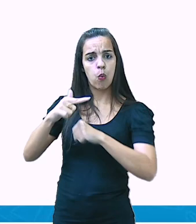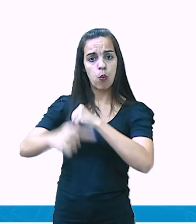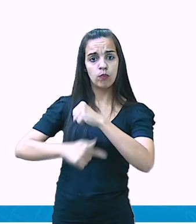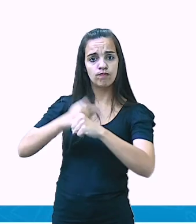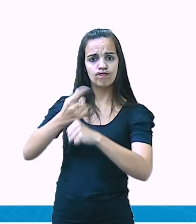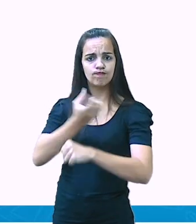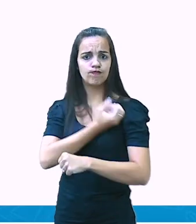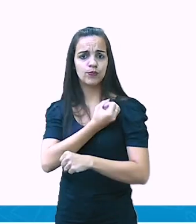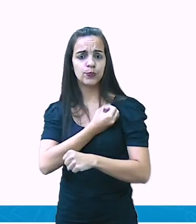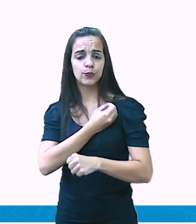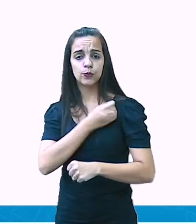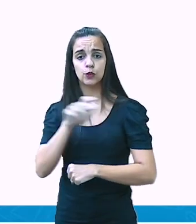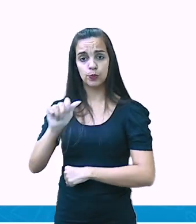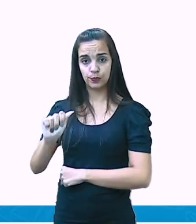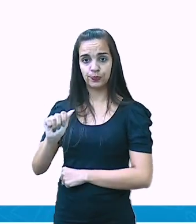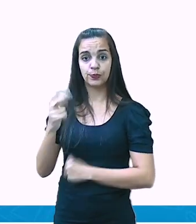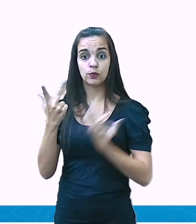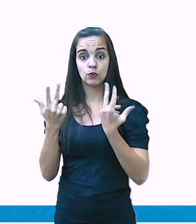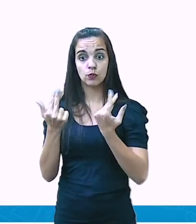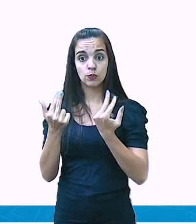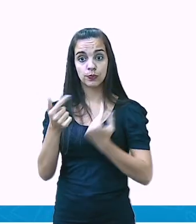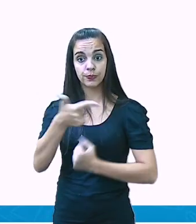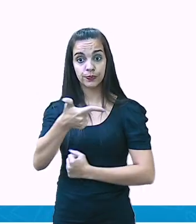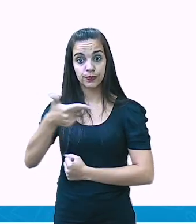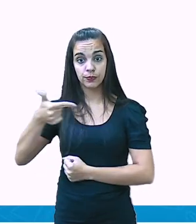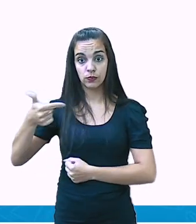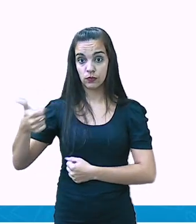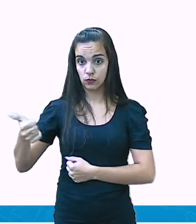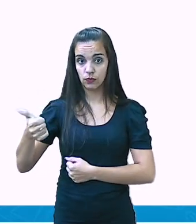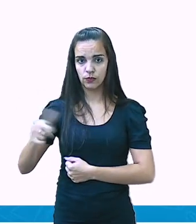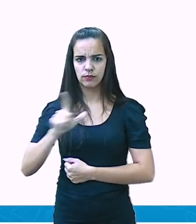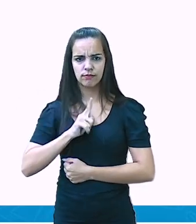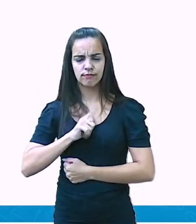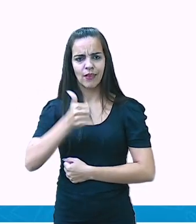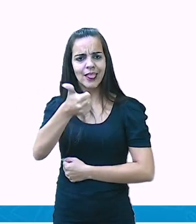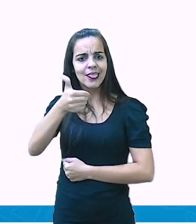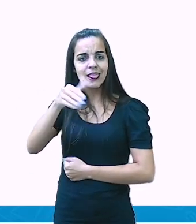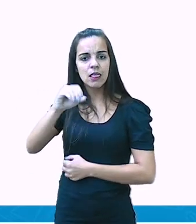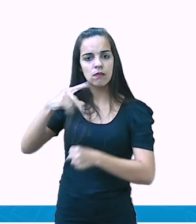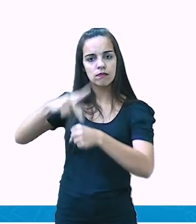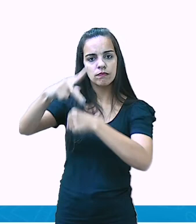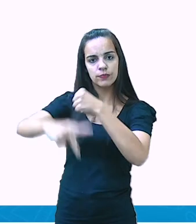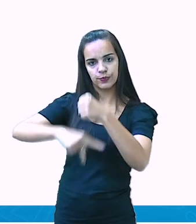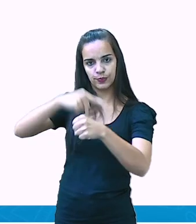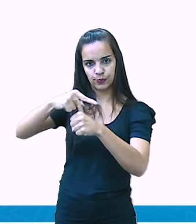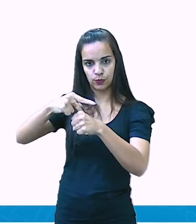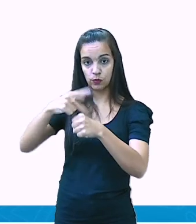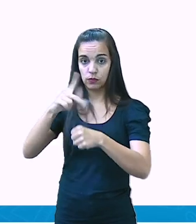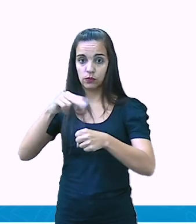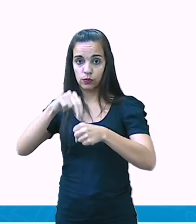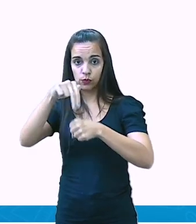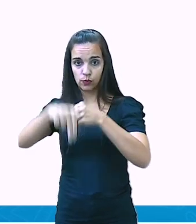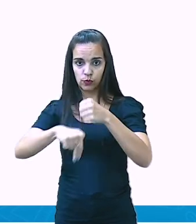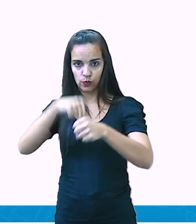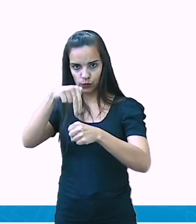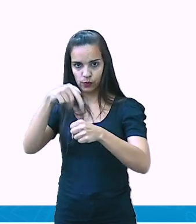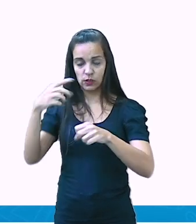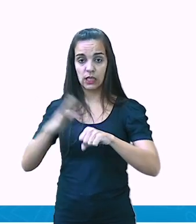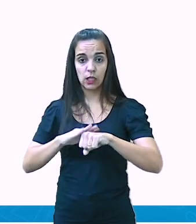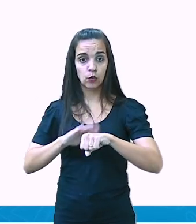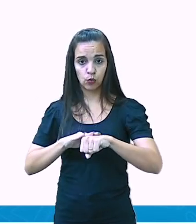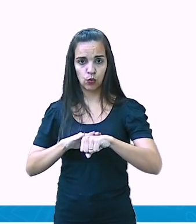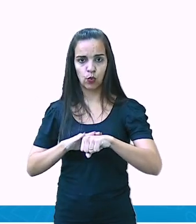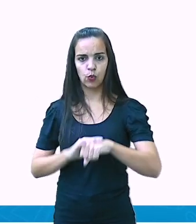a 21 e tem 10 prótons em seu núcleo, vai gravando aí. Ele